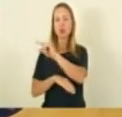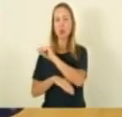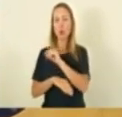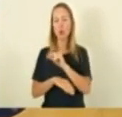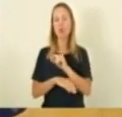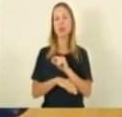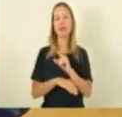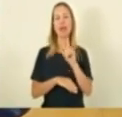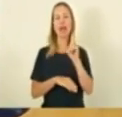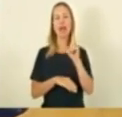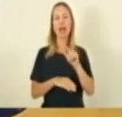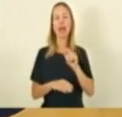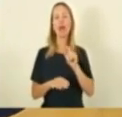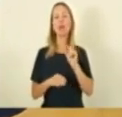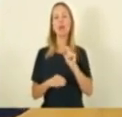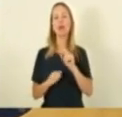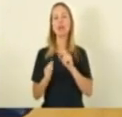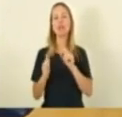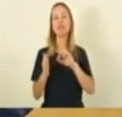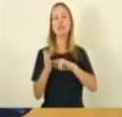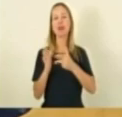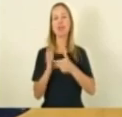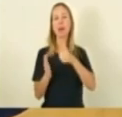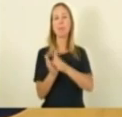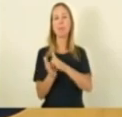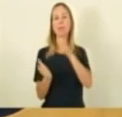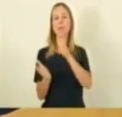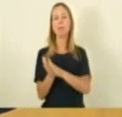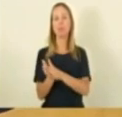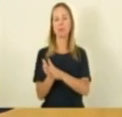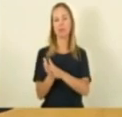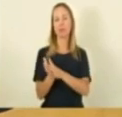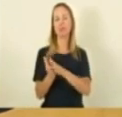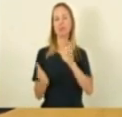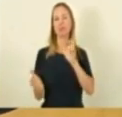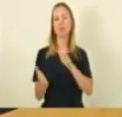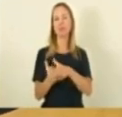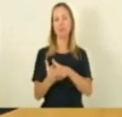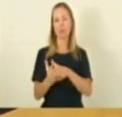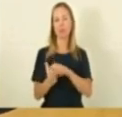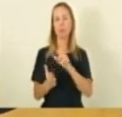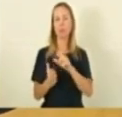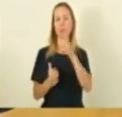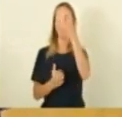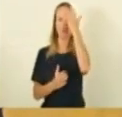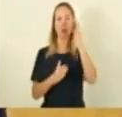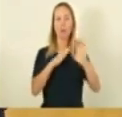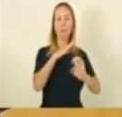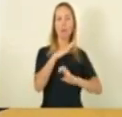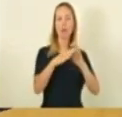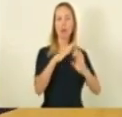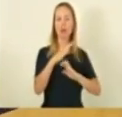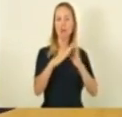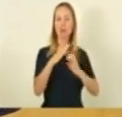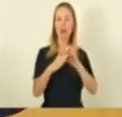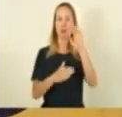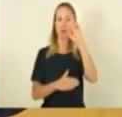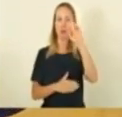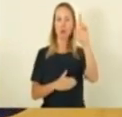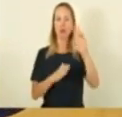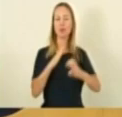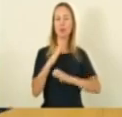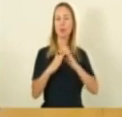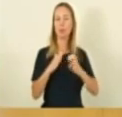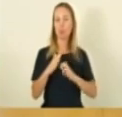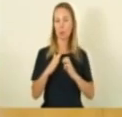uma penalidade, uma punição ao empresário que, de uma forma